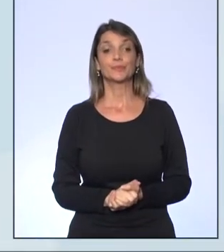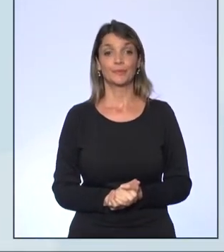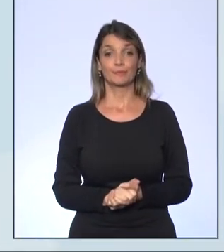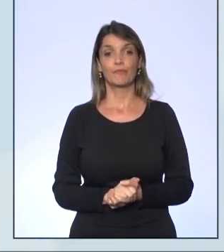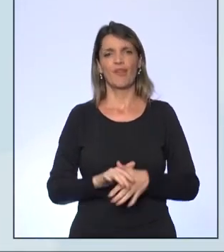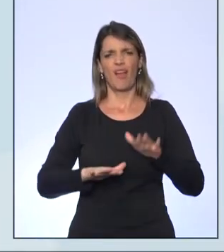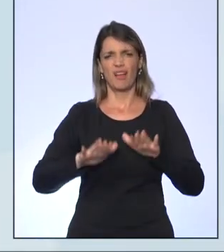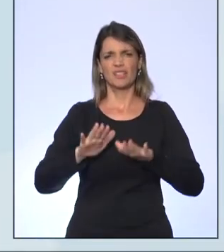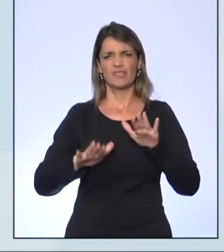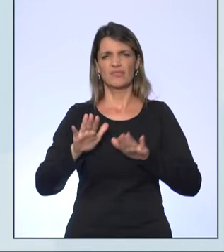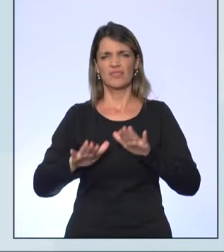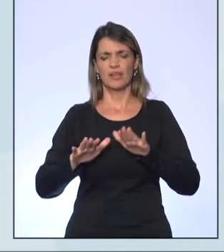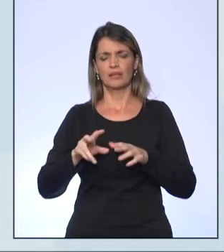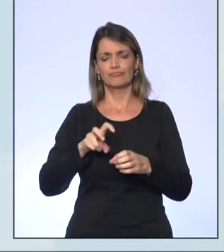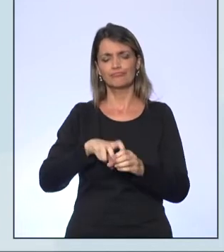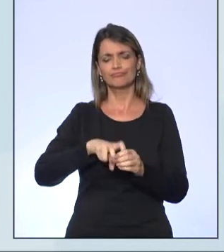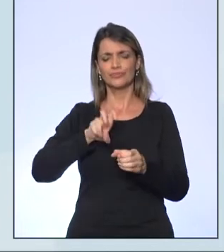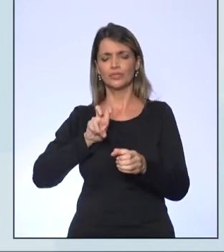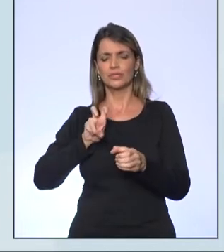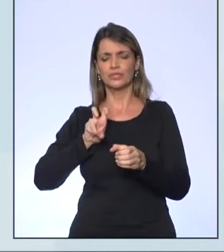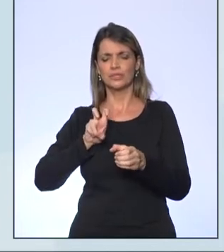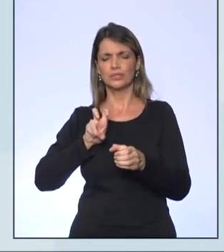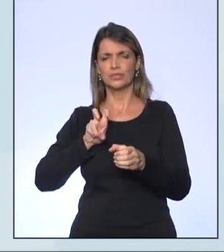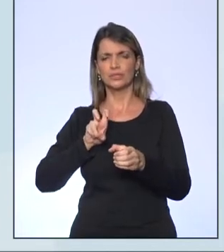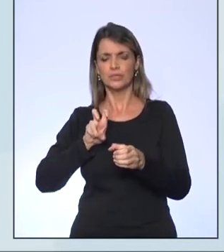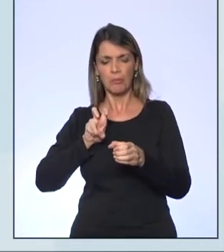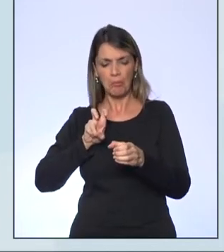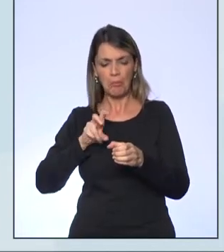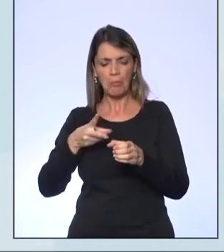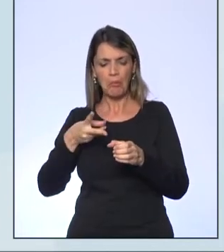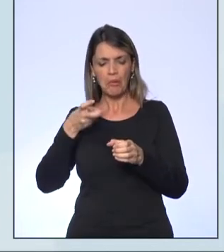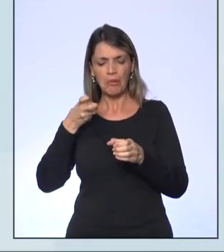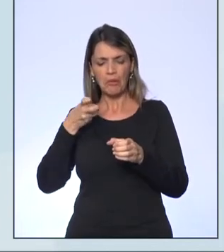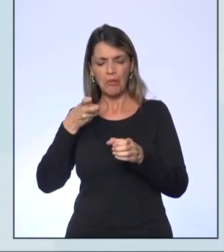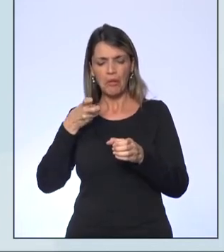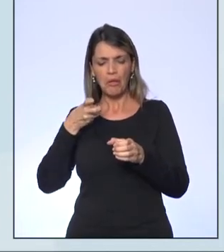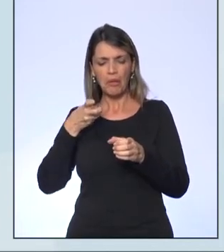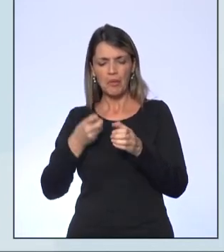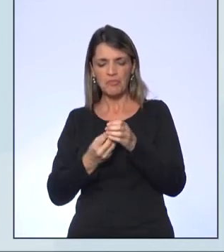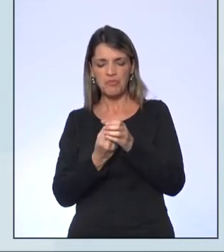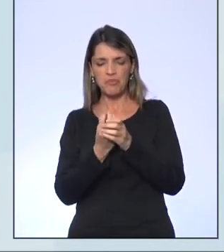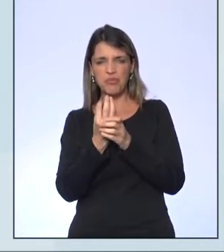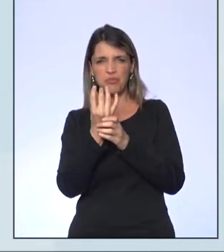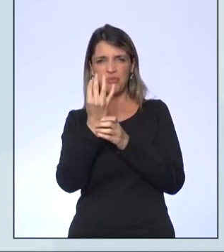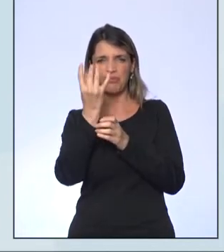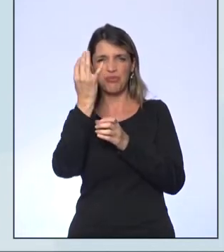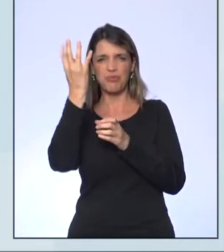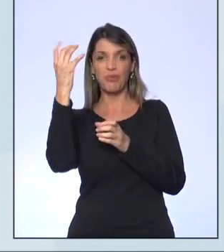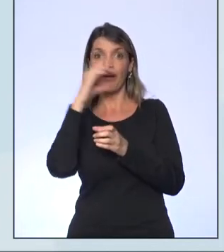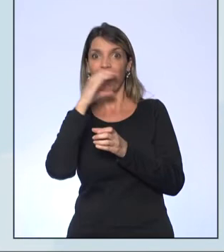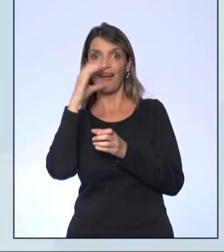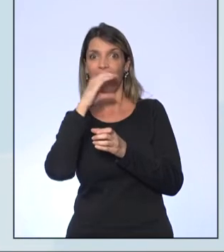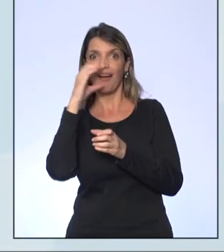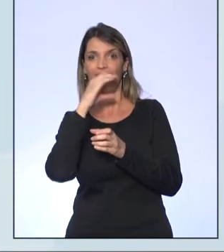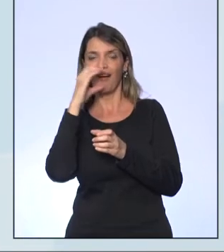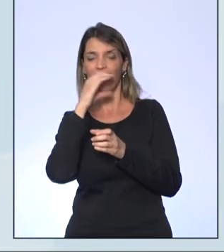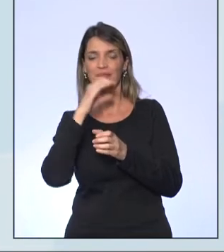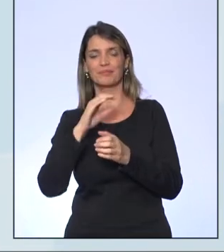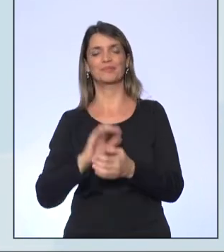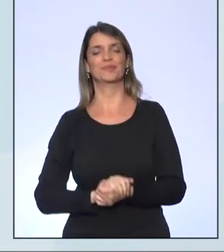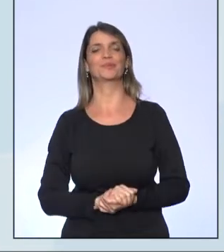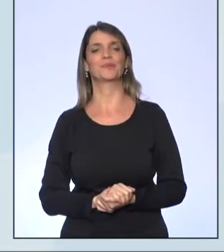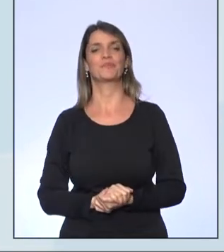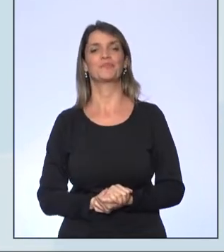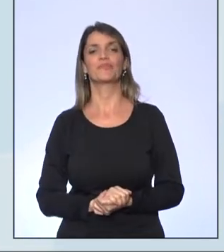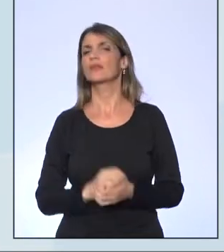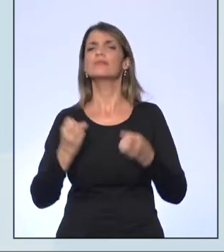às vezes, ao abrir um refrigerante, percebe-se que uma parte do produto vaza rapidamente pela extremidade do recipiente.